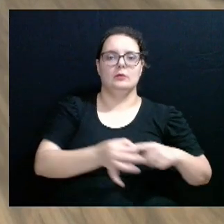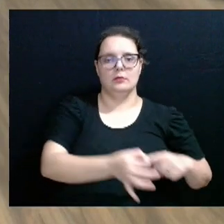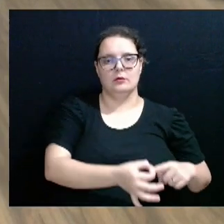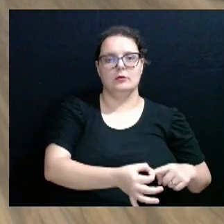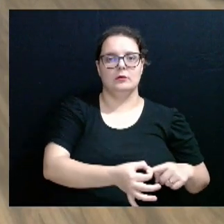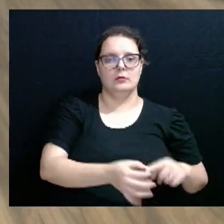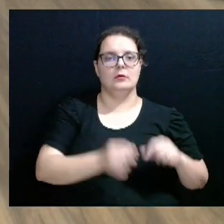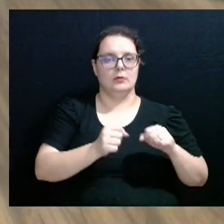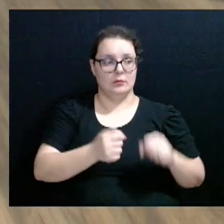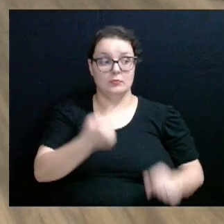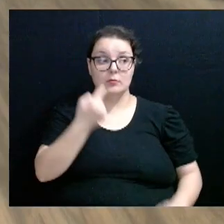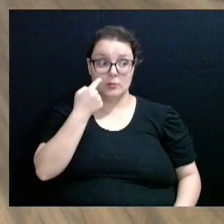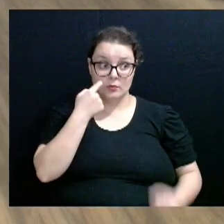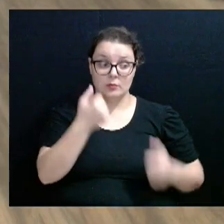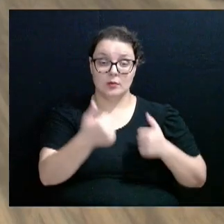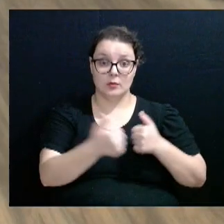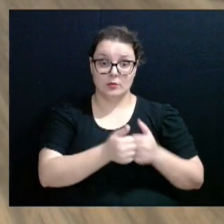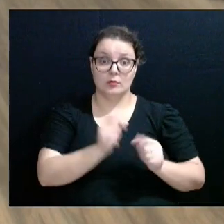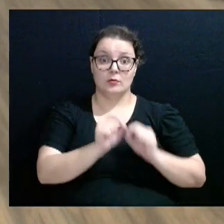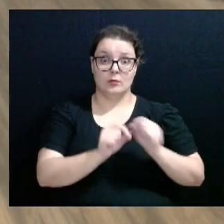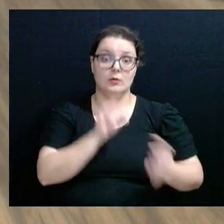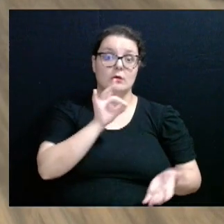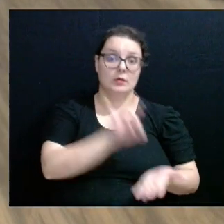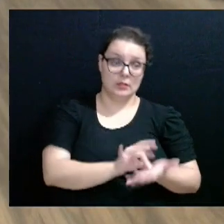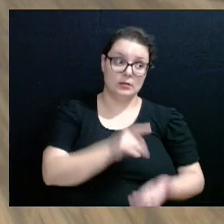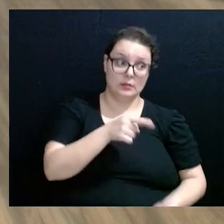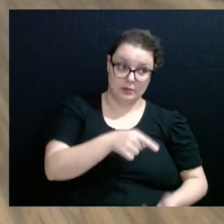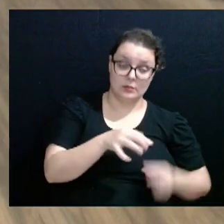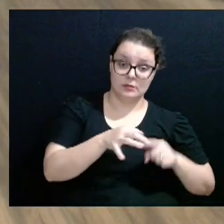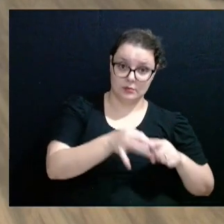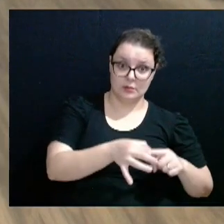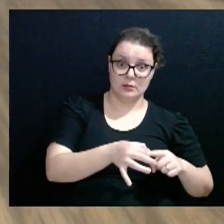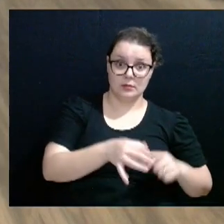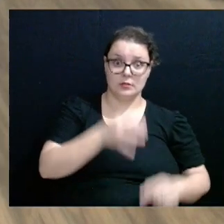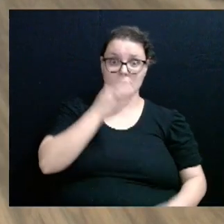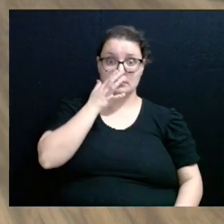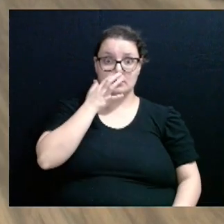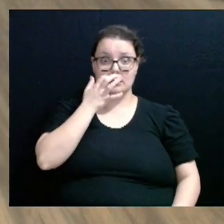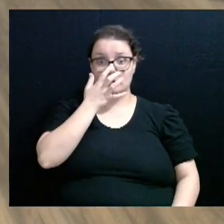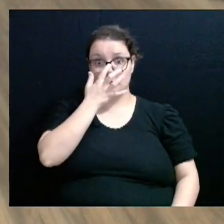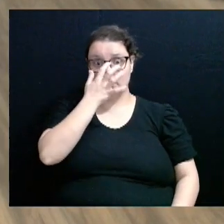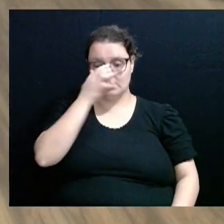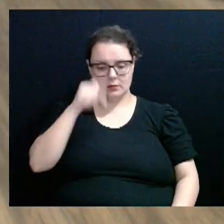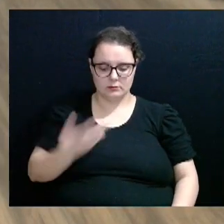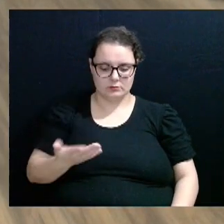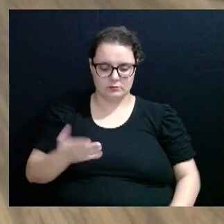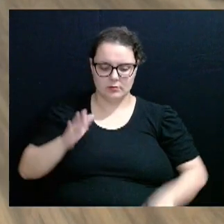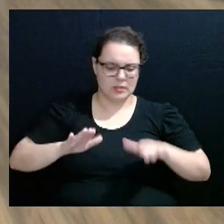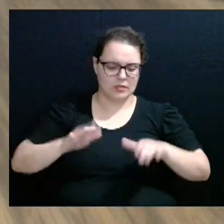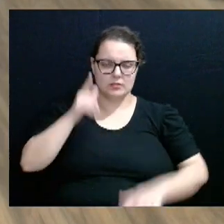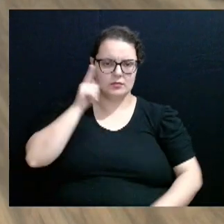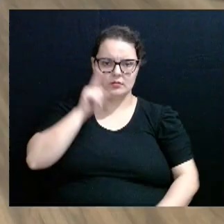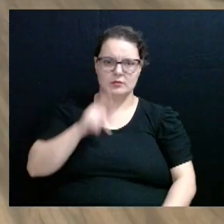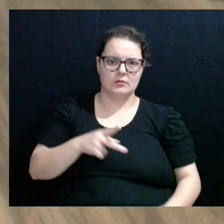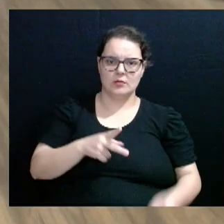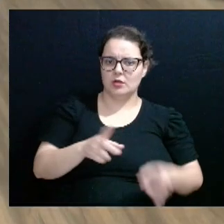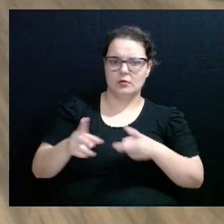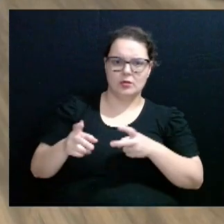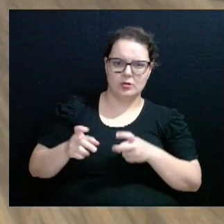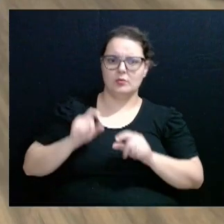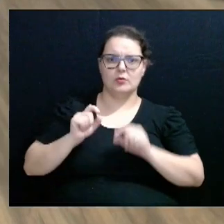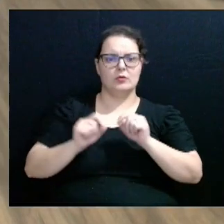perto o que é a realidade daquela periferia. Enquanto aqui, nem sempre a gente consegue perceber o que de fato acontece